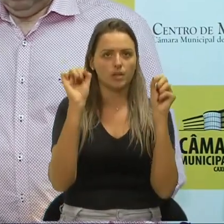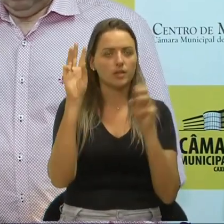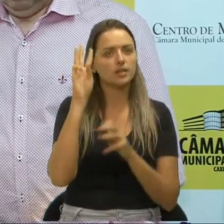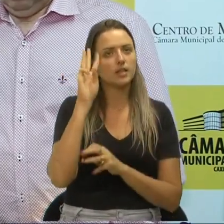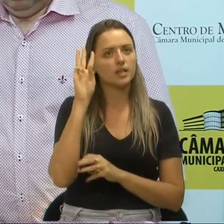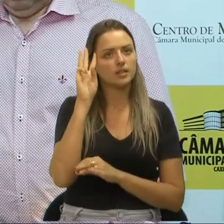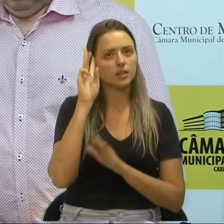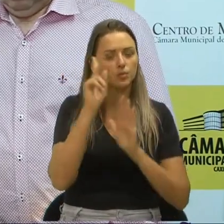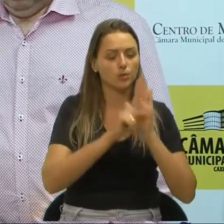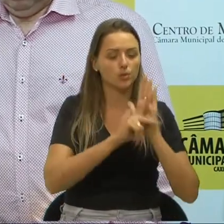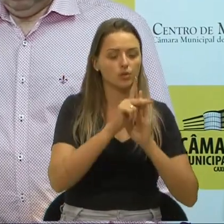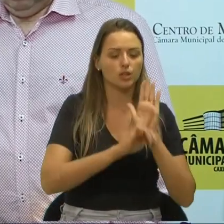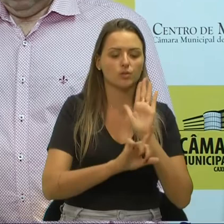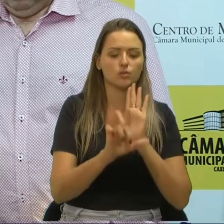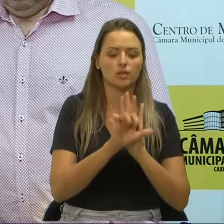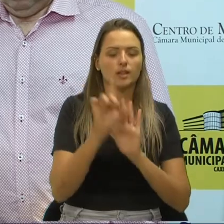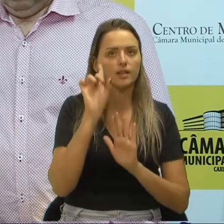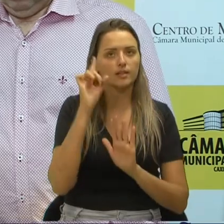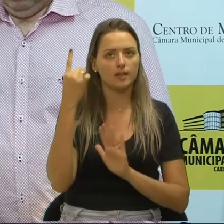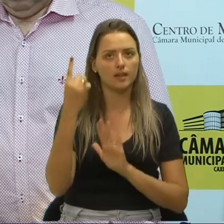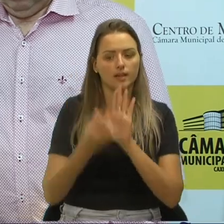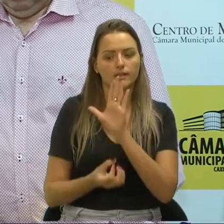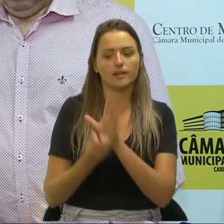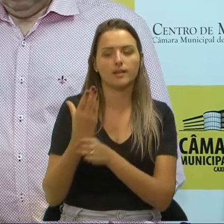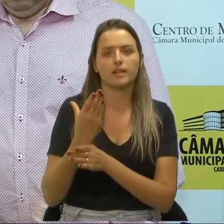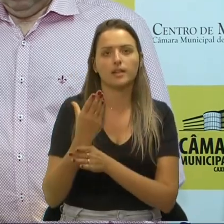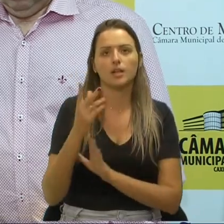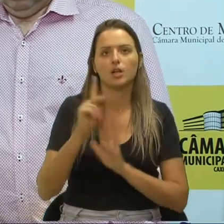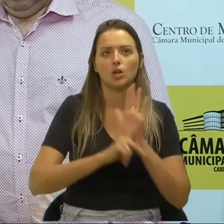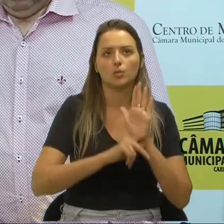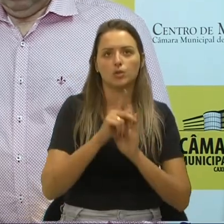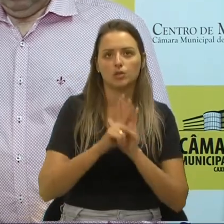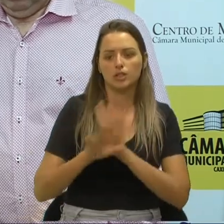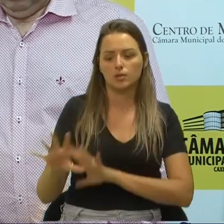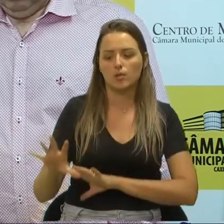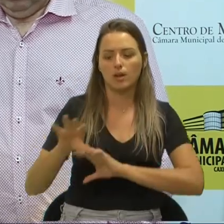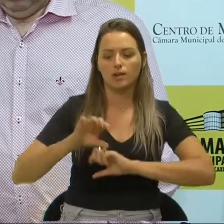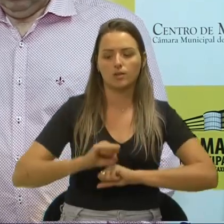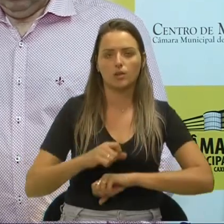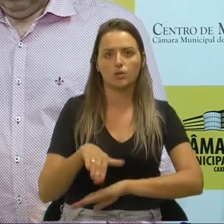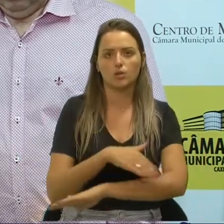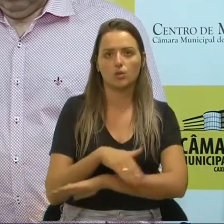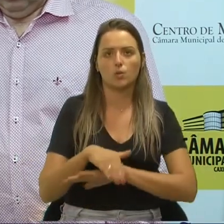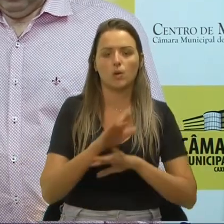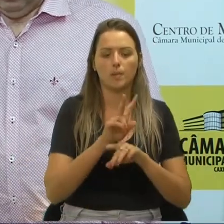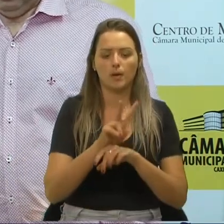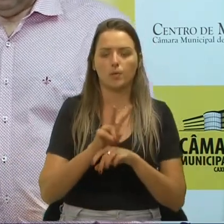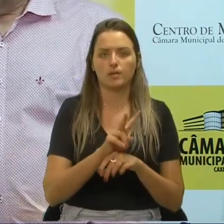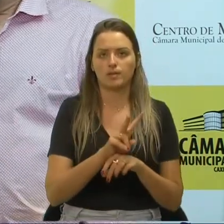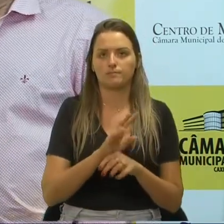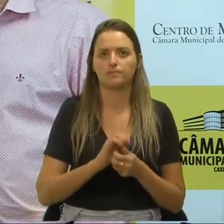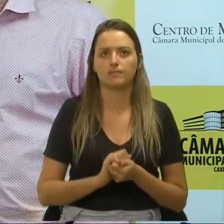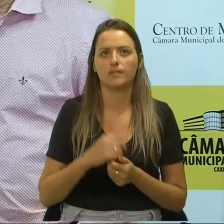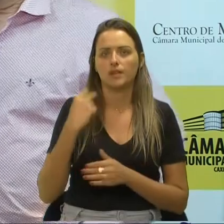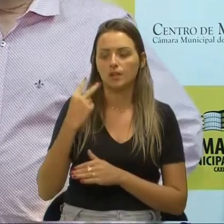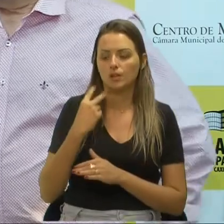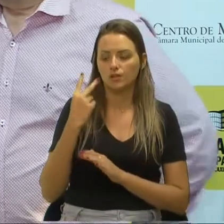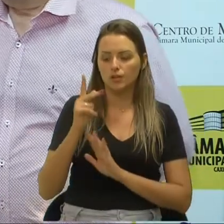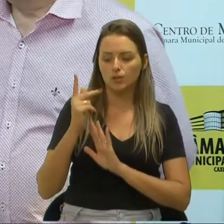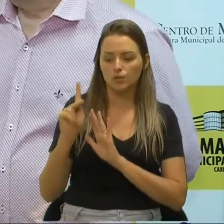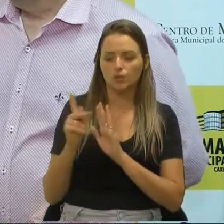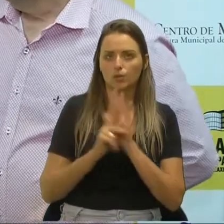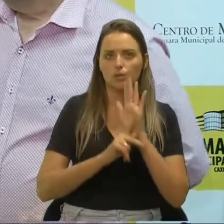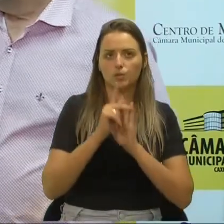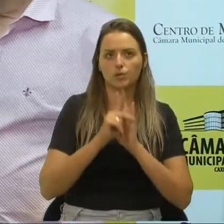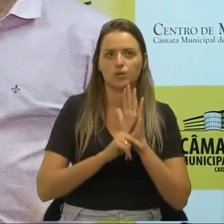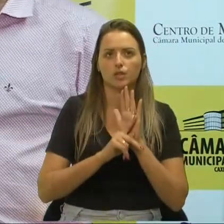terça-feira, projeto de lei de sua autoria que institui o projeto Adote uma Rua no município de Caxias do Sul. Vereador, este projeto